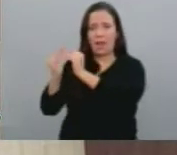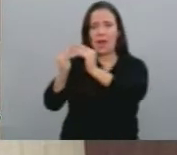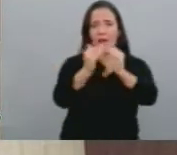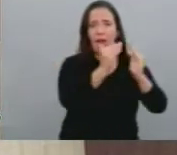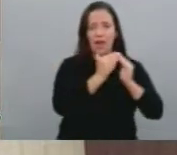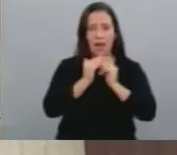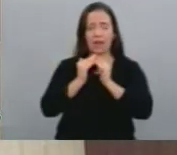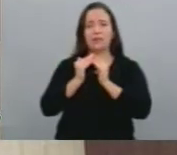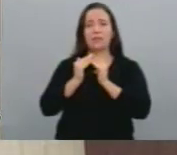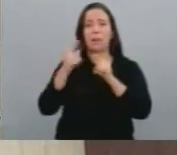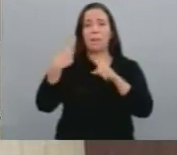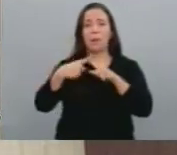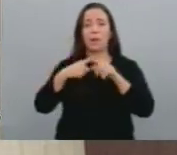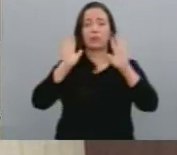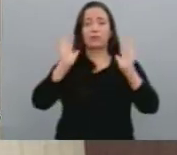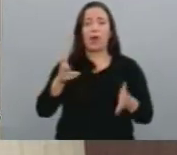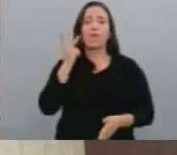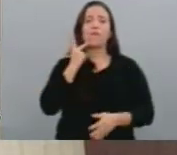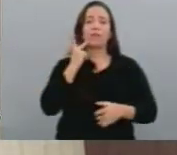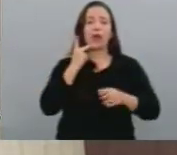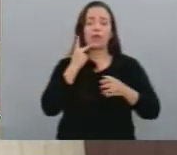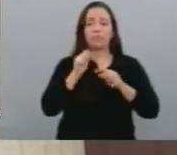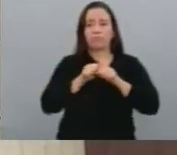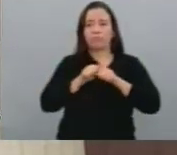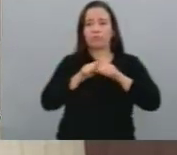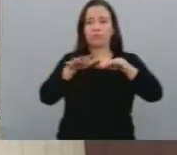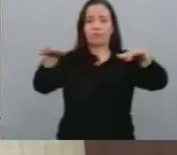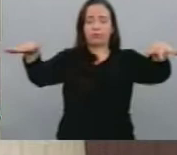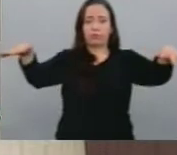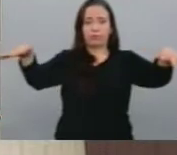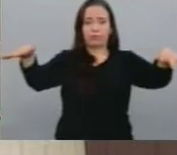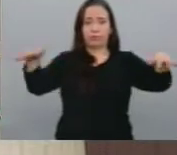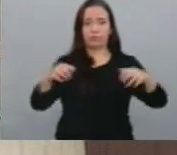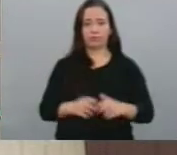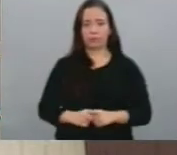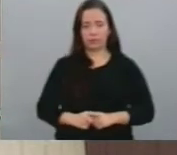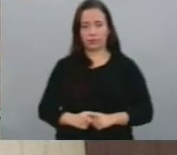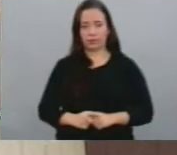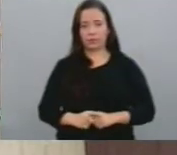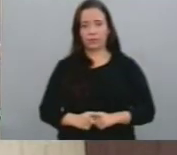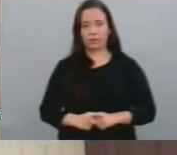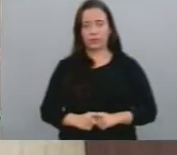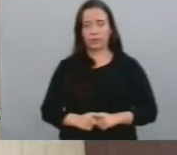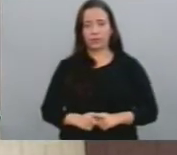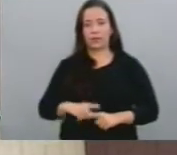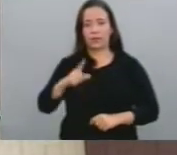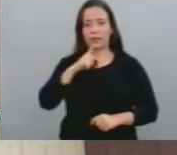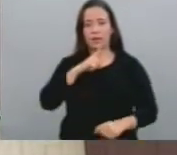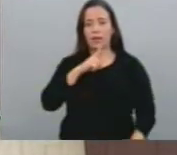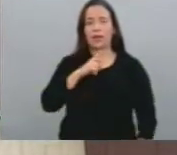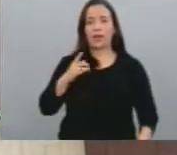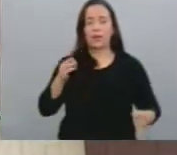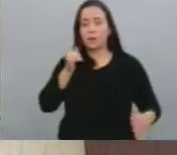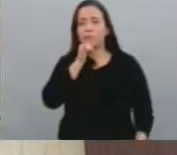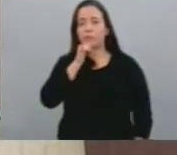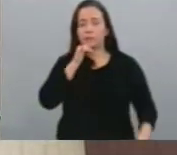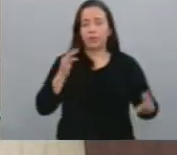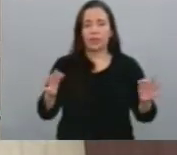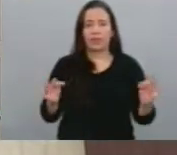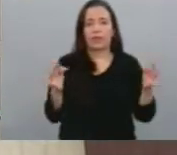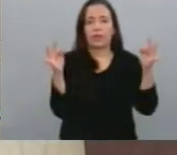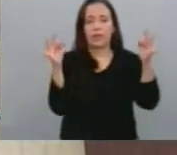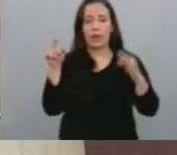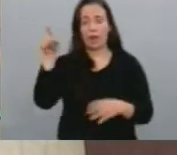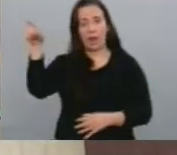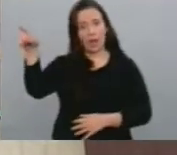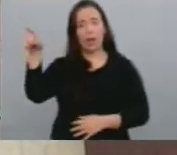se pensar num terminal aeroportuário com capacidade de ampliação e com capacidade de atrair, por exemplo, tecnologia da informação, na